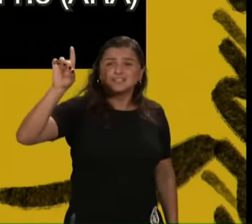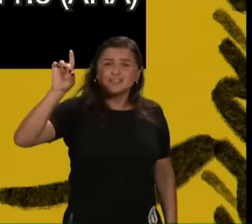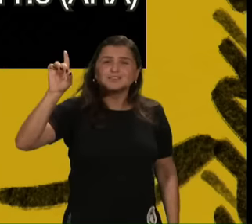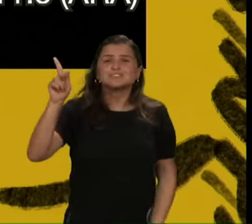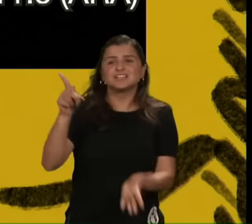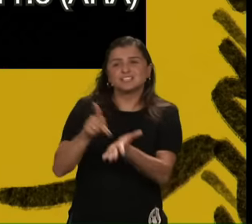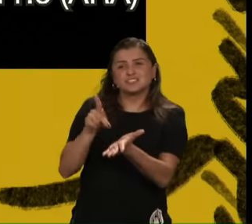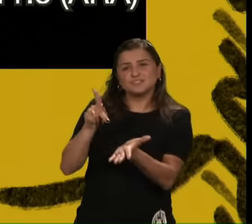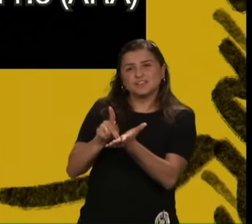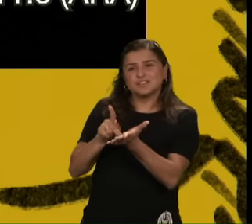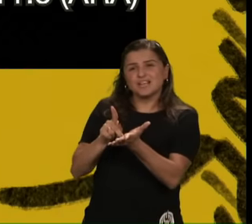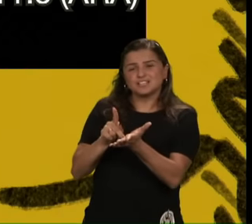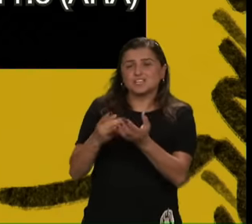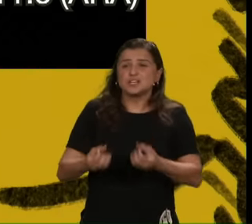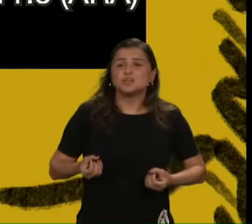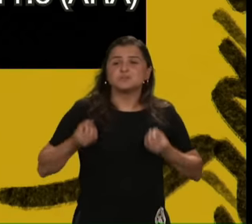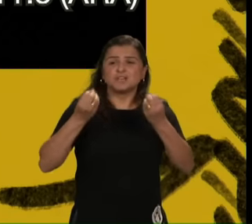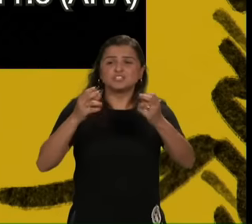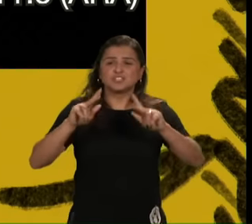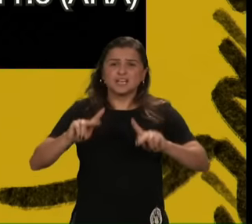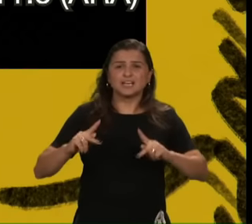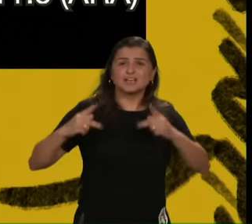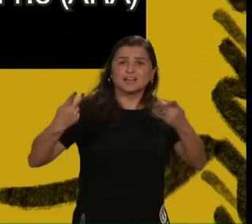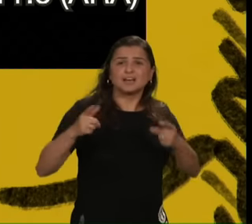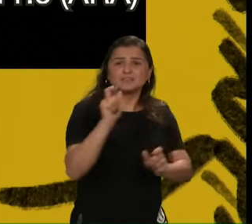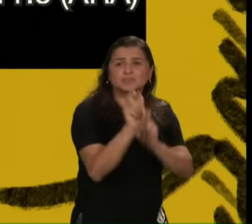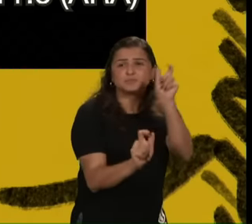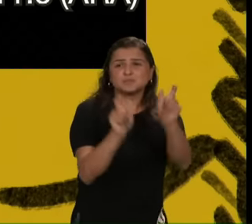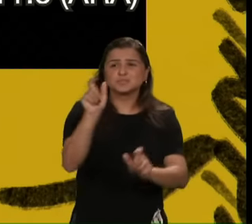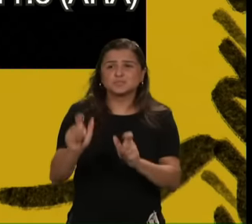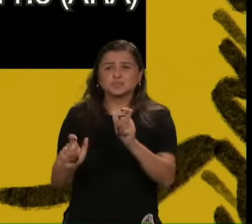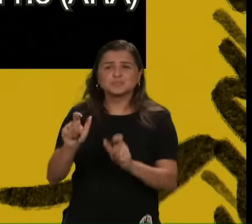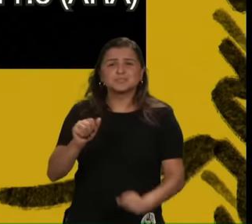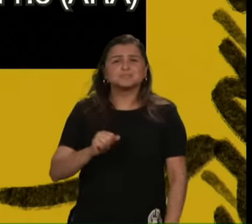galardoador dos que o buscam. De fato,